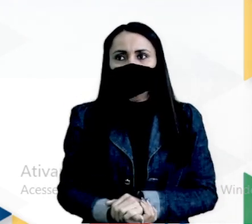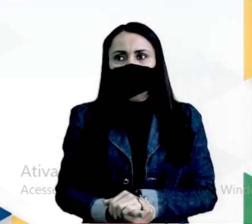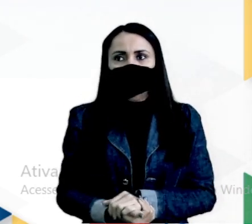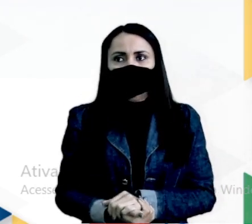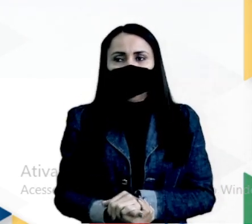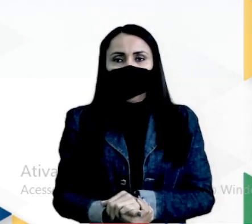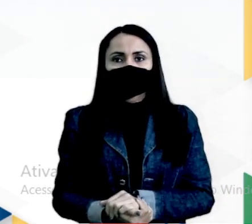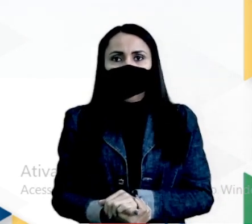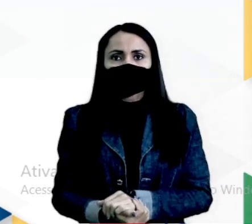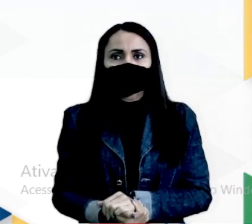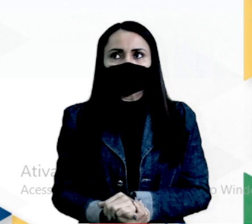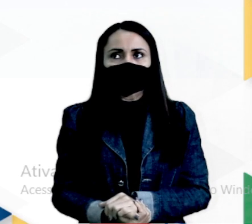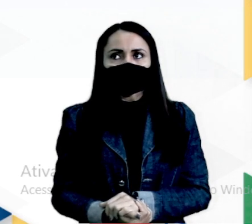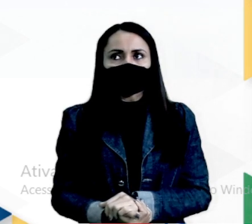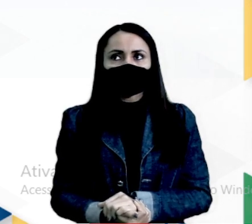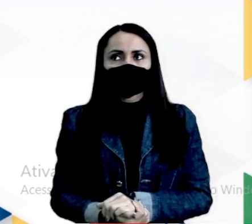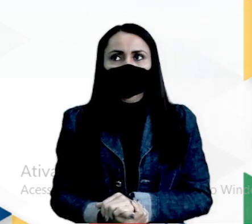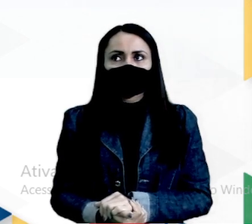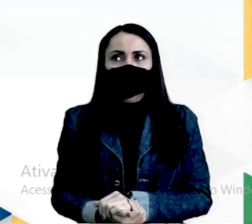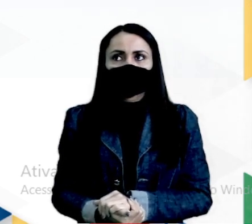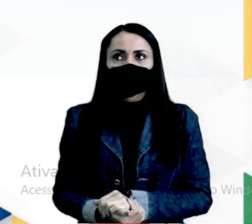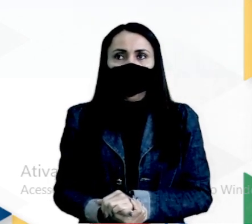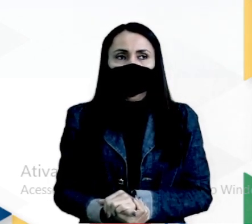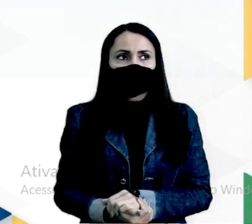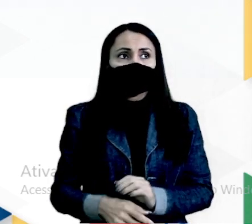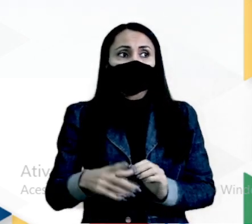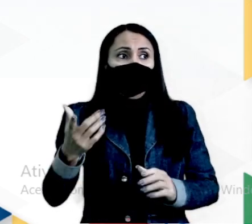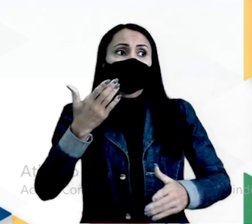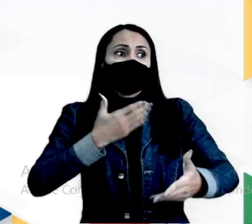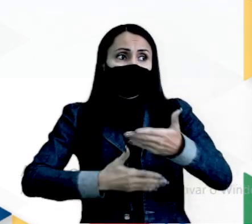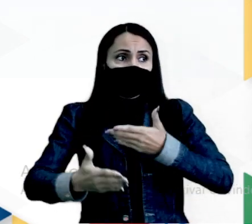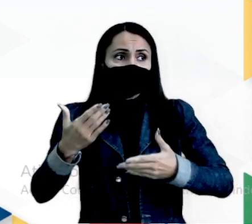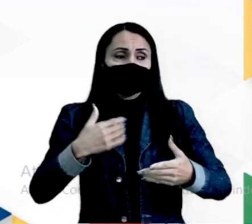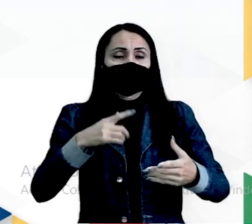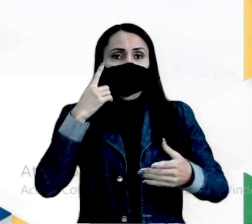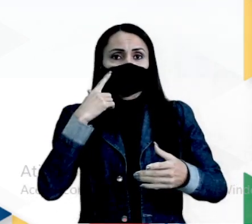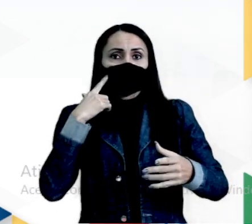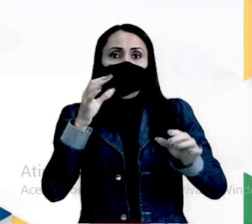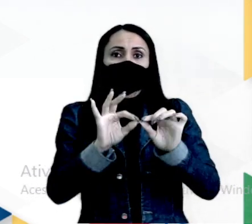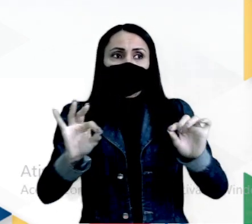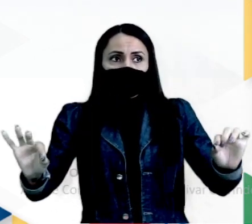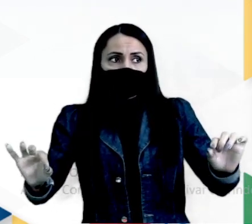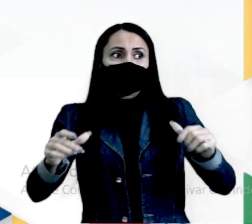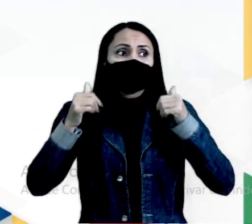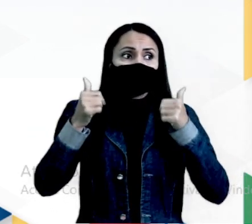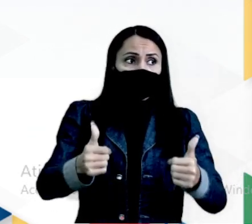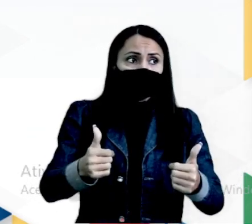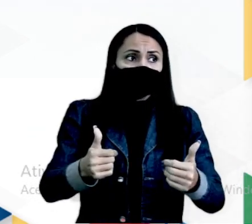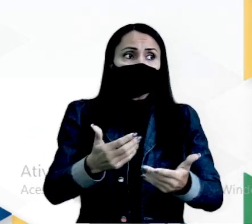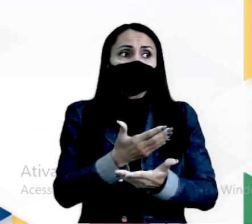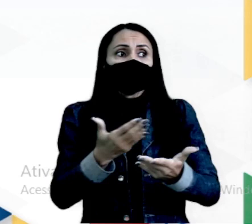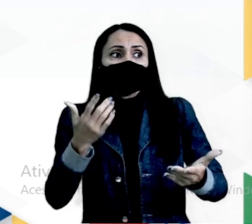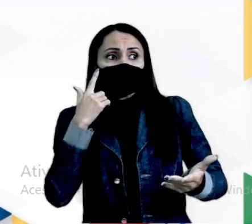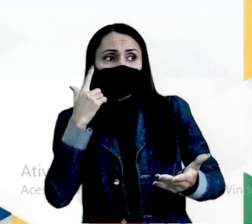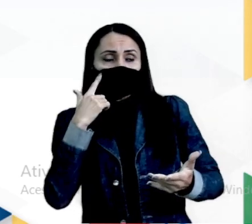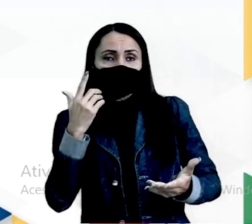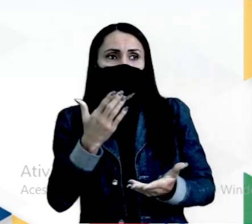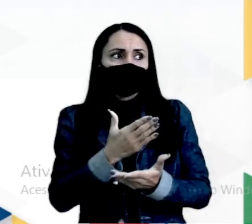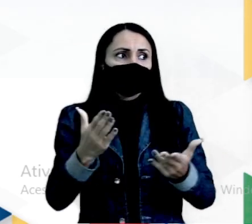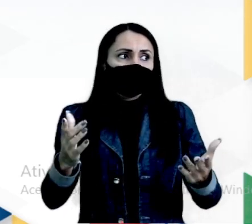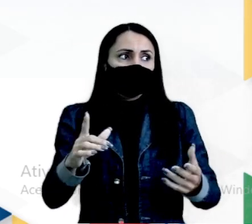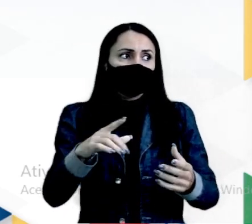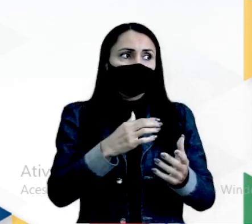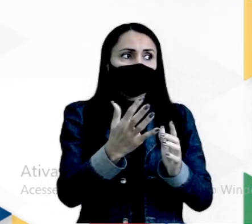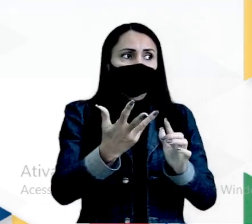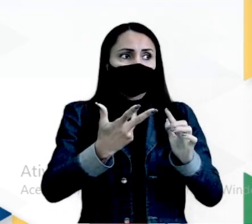grandeza é a relação com o comprimento, tá? A grandeza. E a medida é